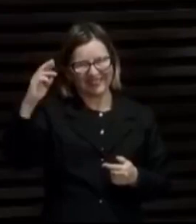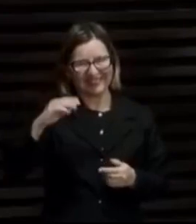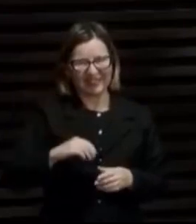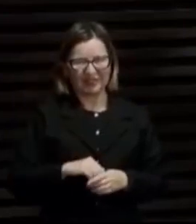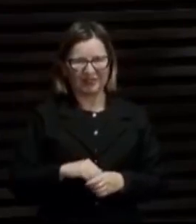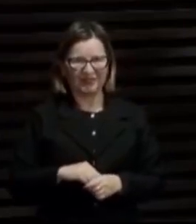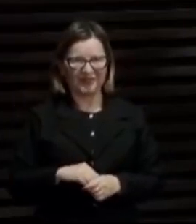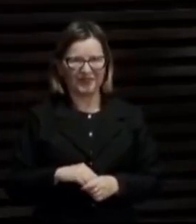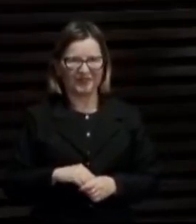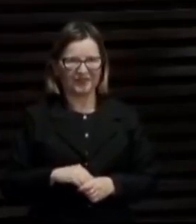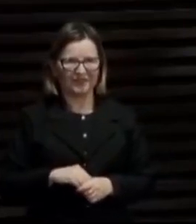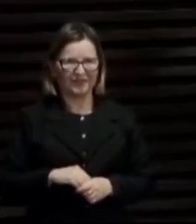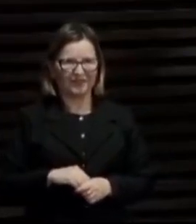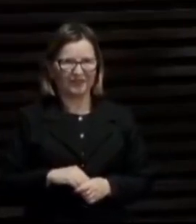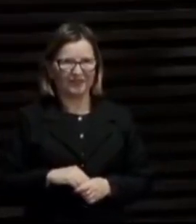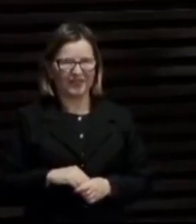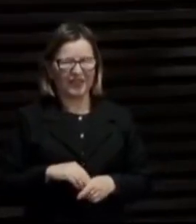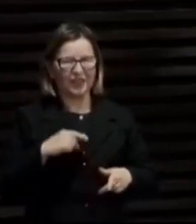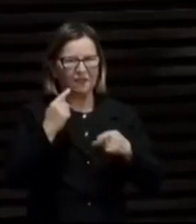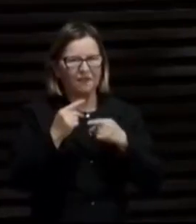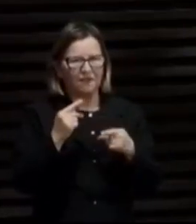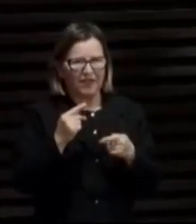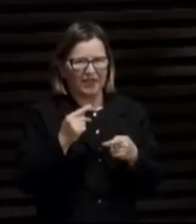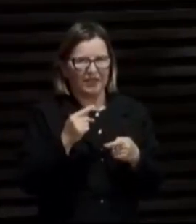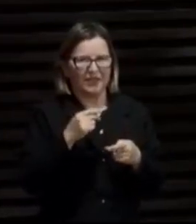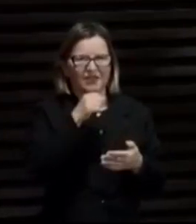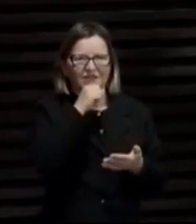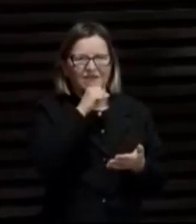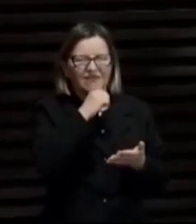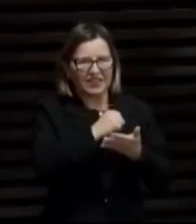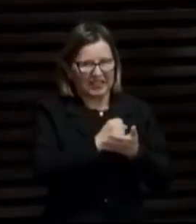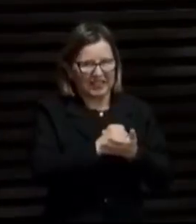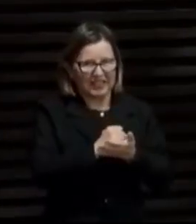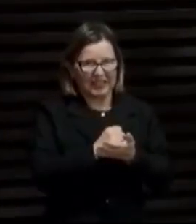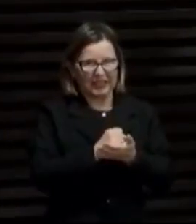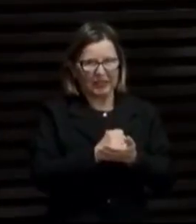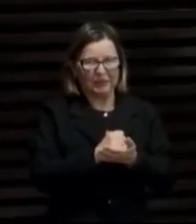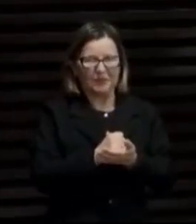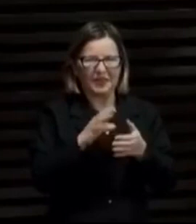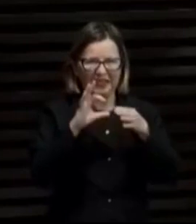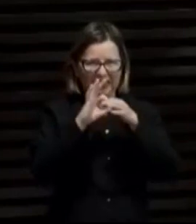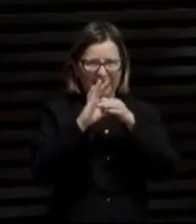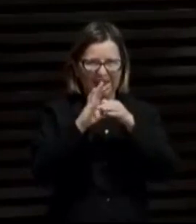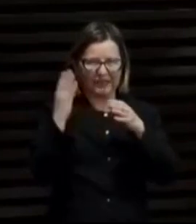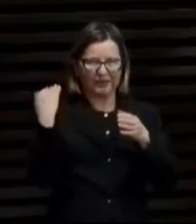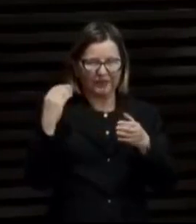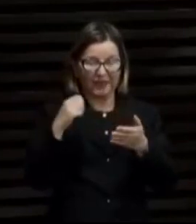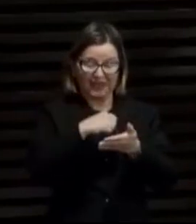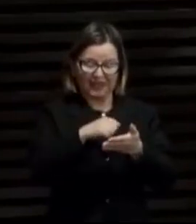E falando dessa antiga aliança, né? Ela foi escrita em pedras, mas aí Jeremias